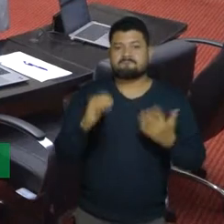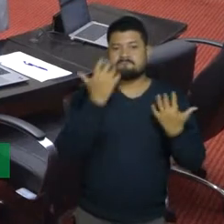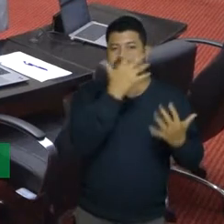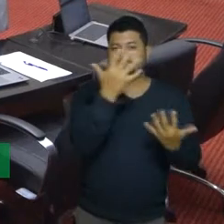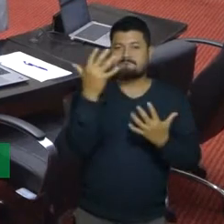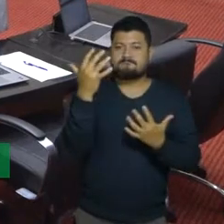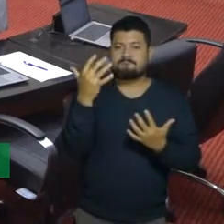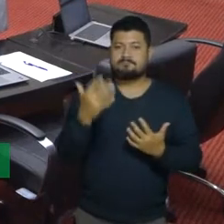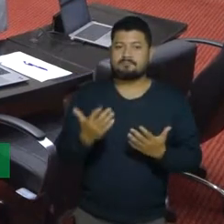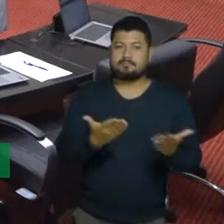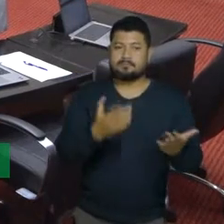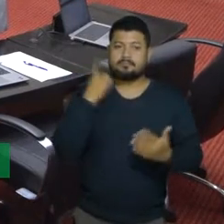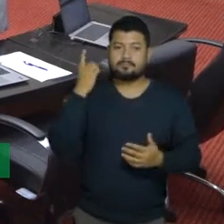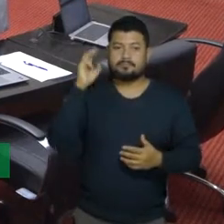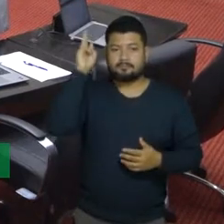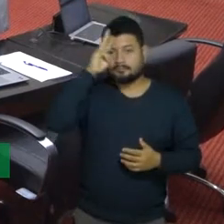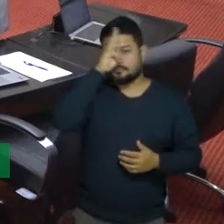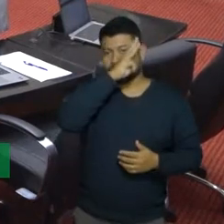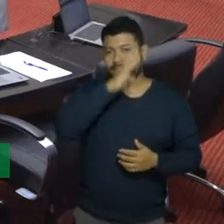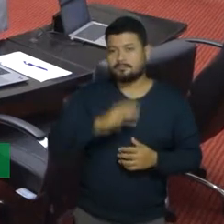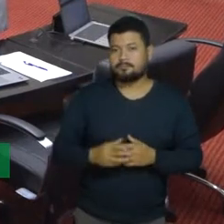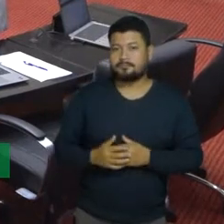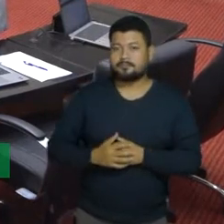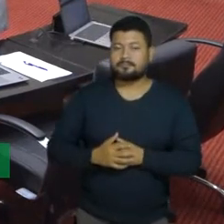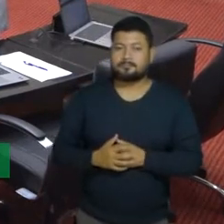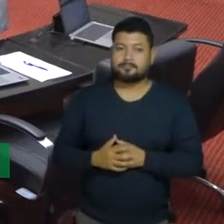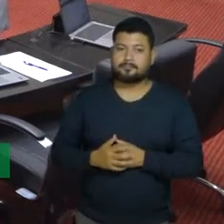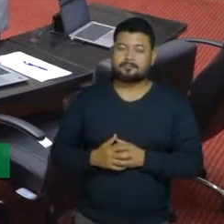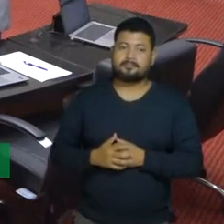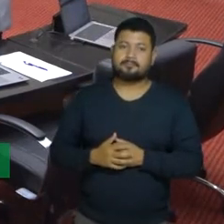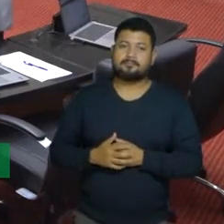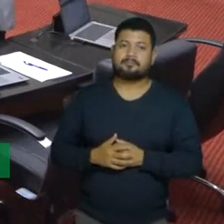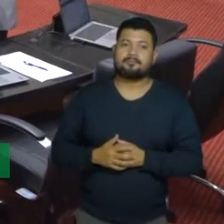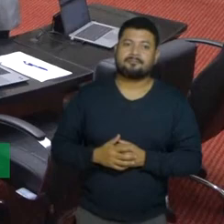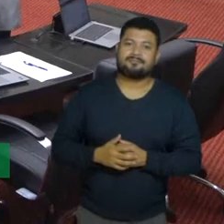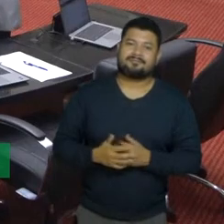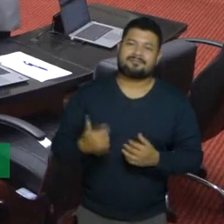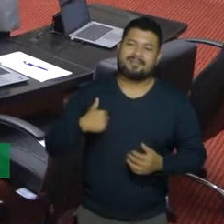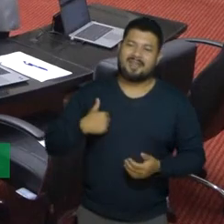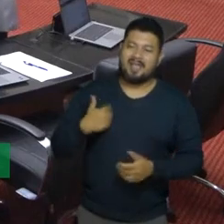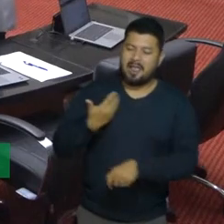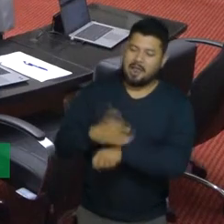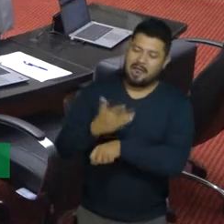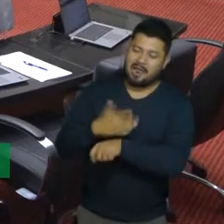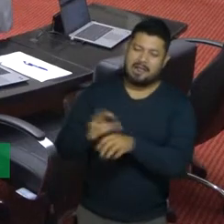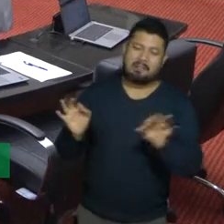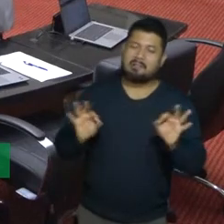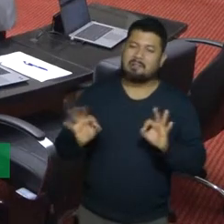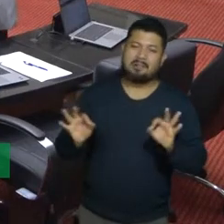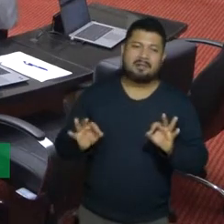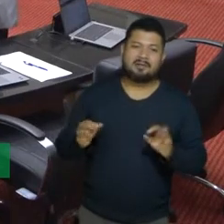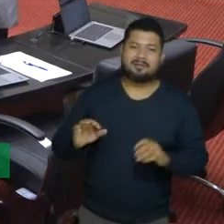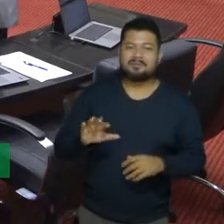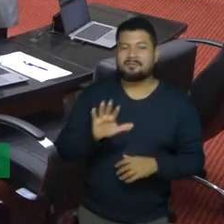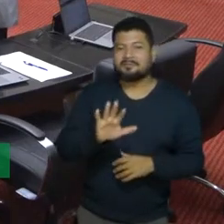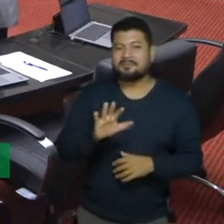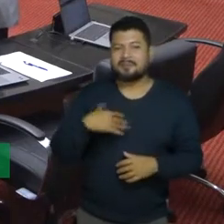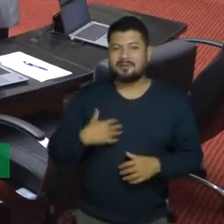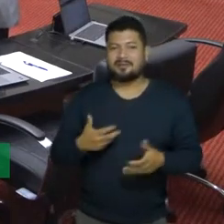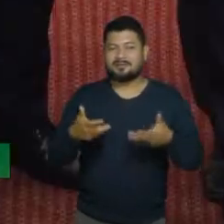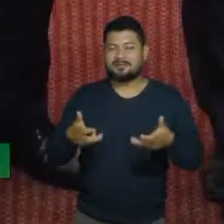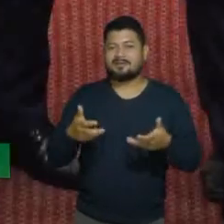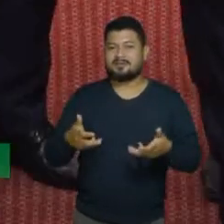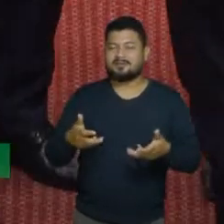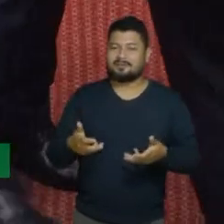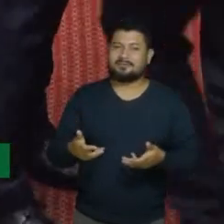Deputado Volney Weber. Muito bem, senhor presidente. Eu não ensaiei para a dança, mas eu não podia deixar aqui, deixar umas